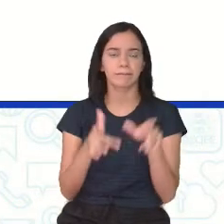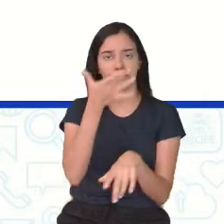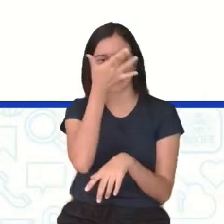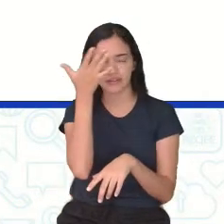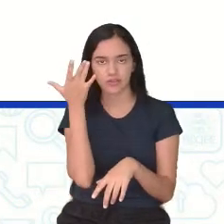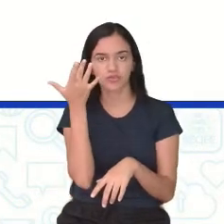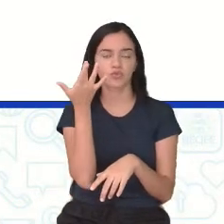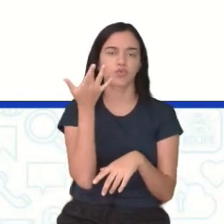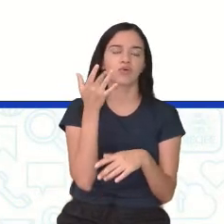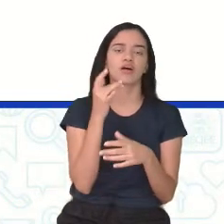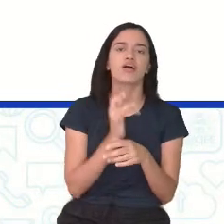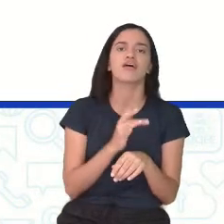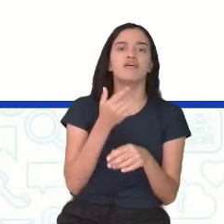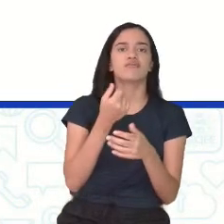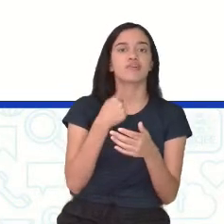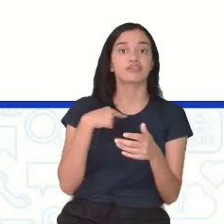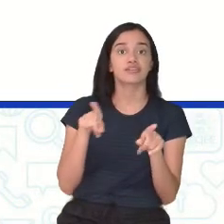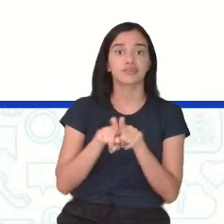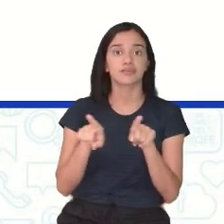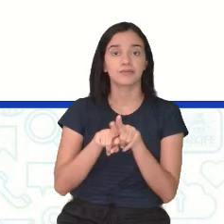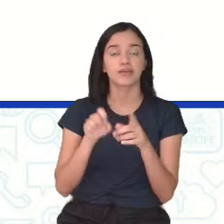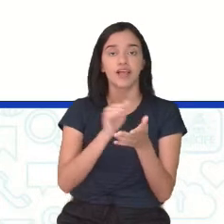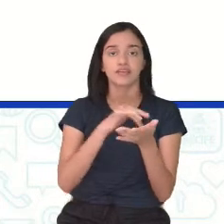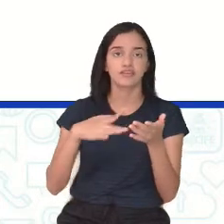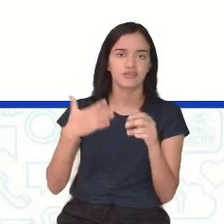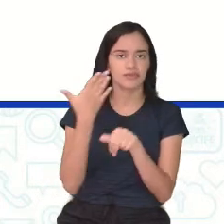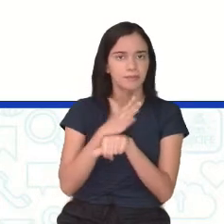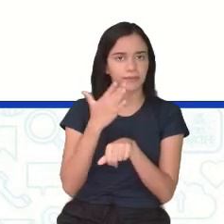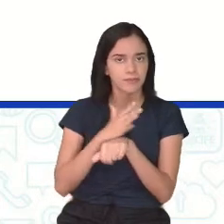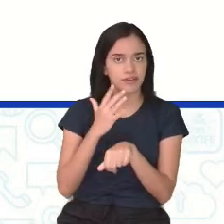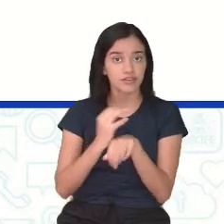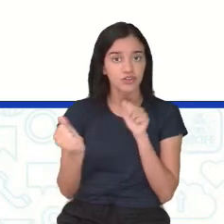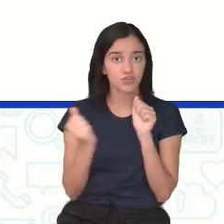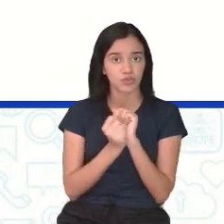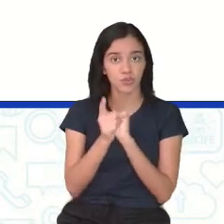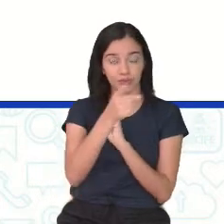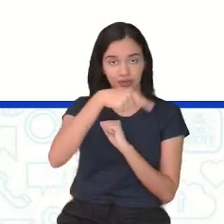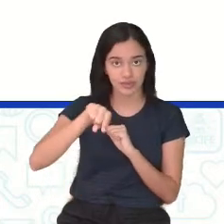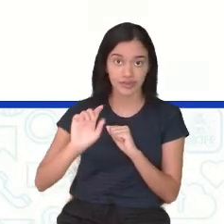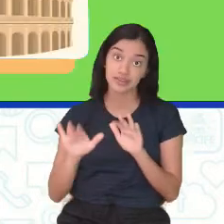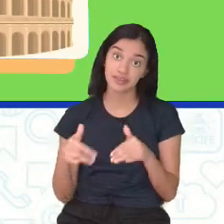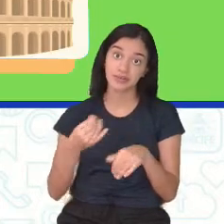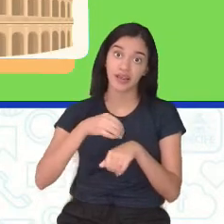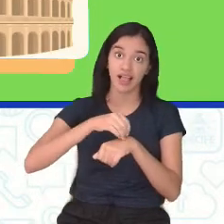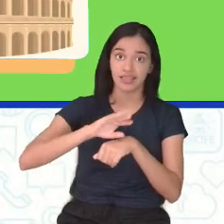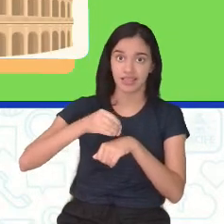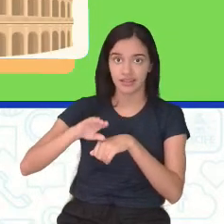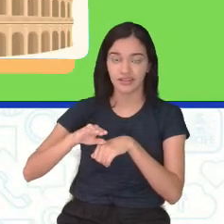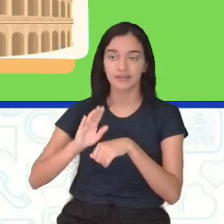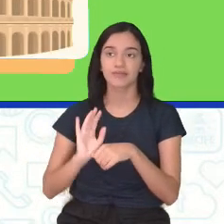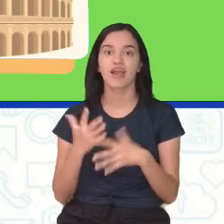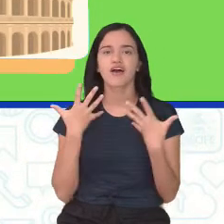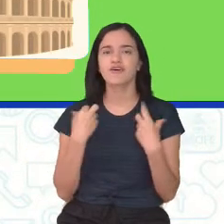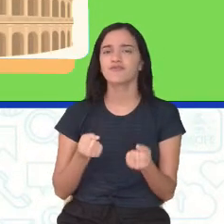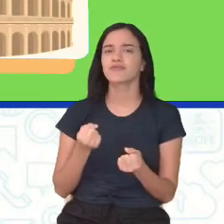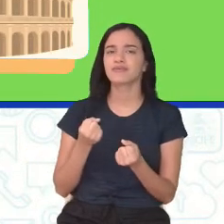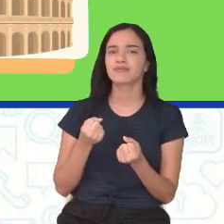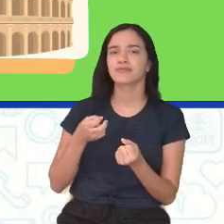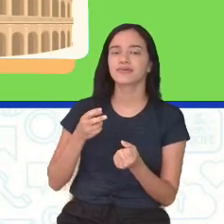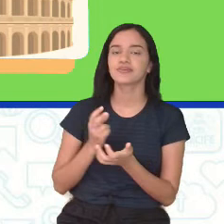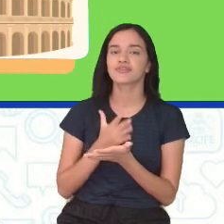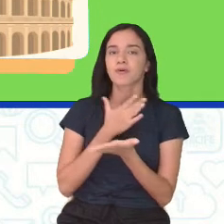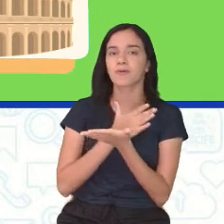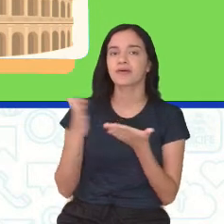façam aí as atividades práticas com vocês também, tá? Então fica aí a dica. E vamos embora para o nosso